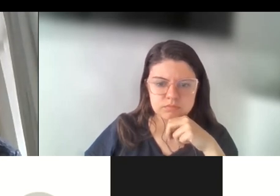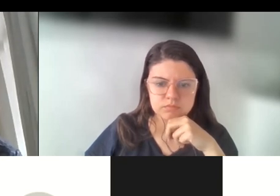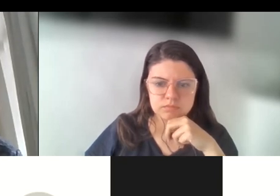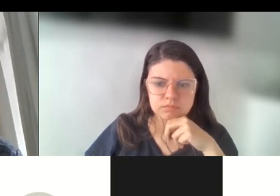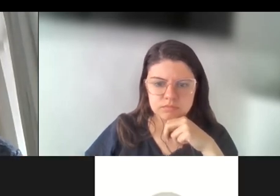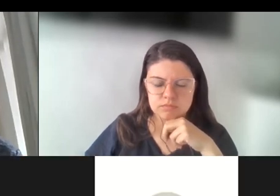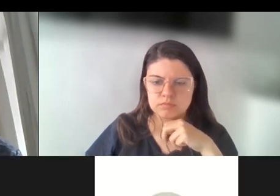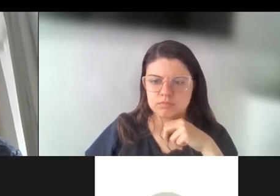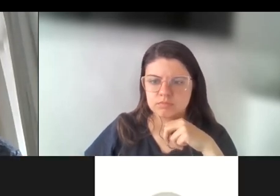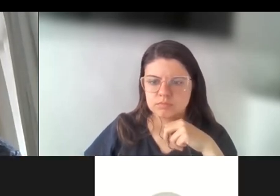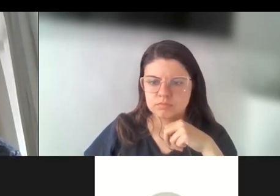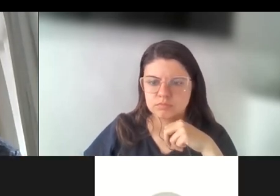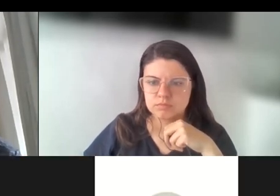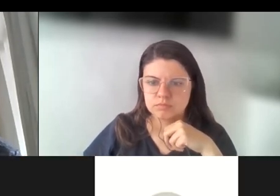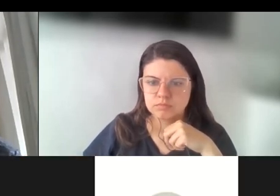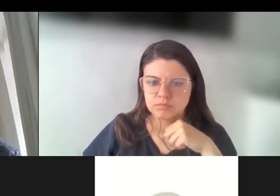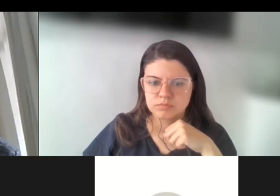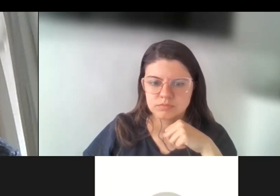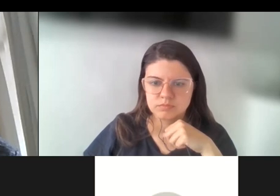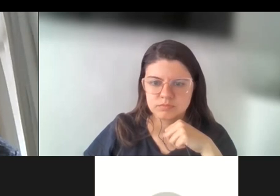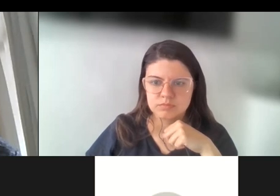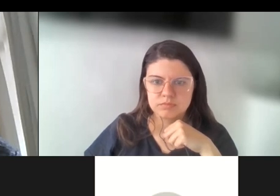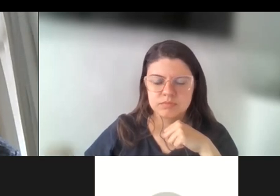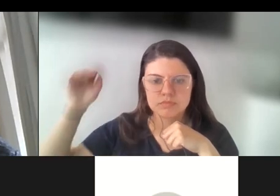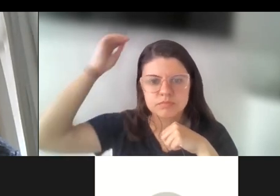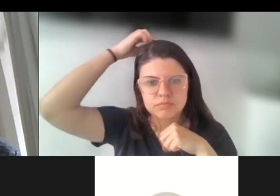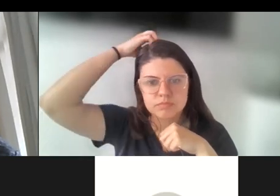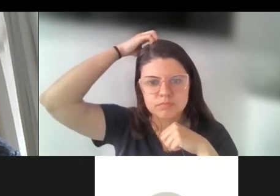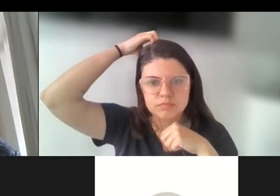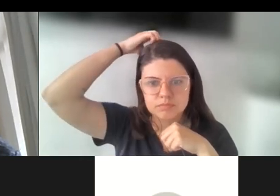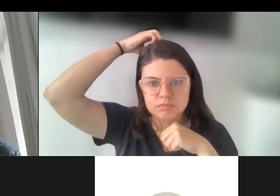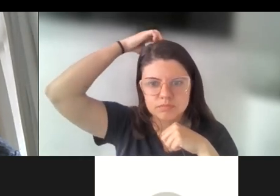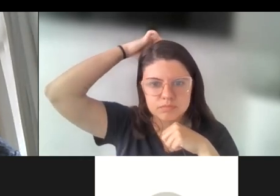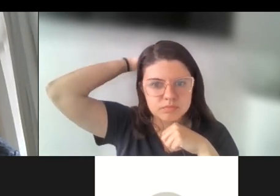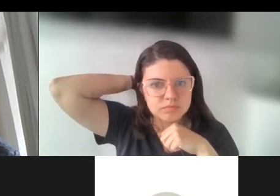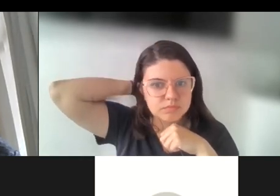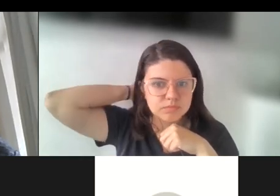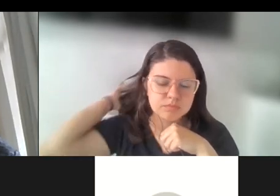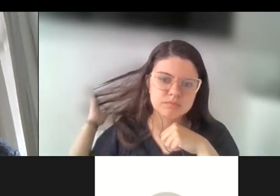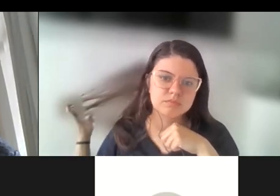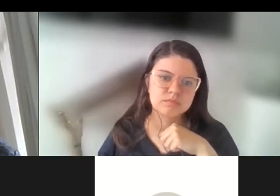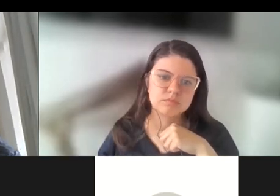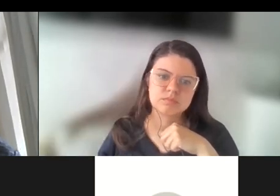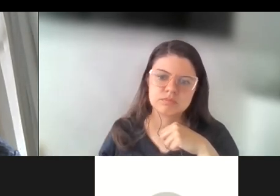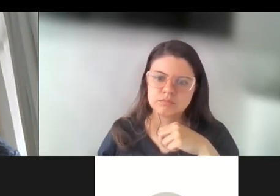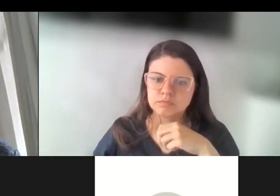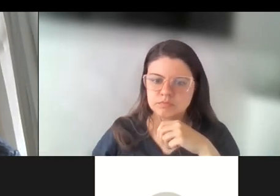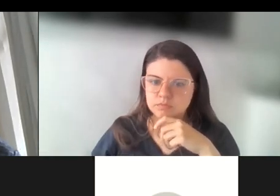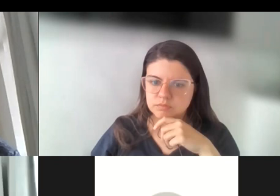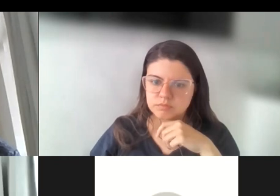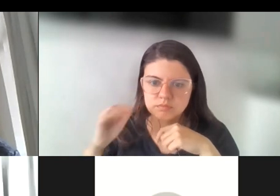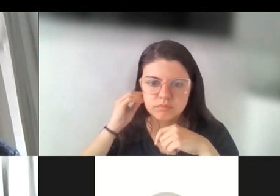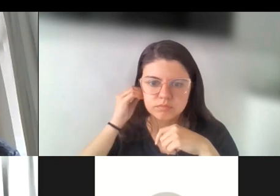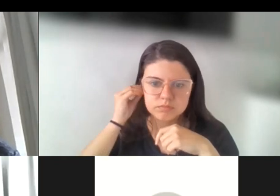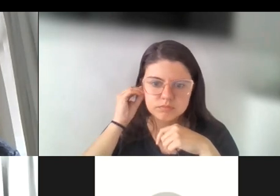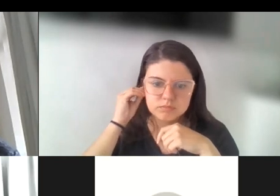Internet morreu feio ontem à tarde lá. E eu fiquei em casa, porque lá no Campus Vitória, terça-feira,